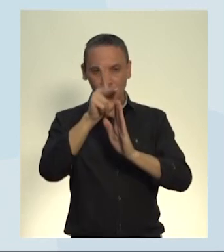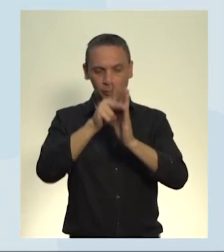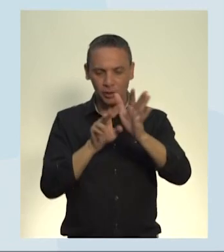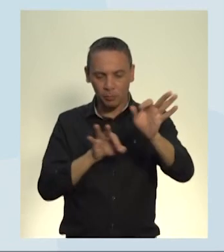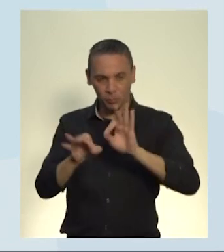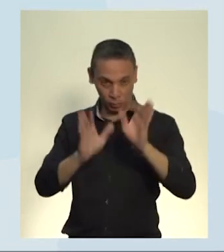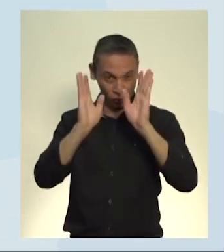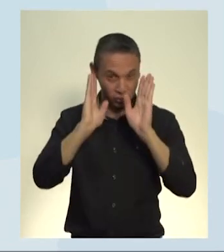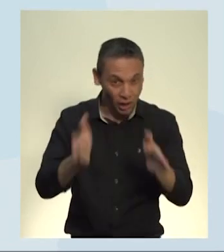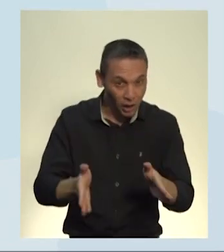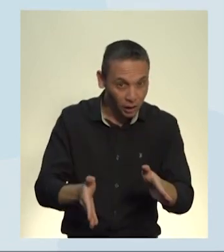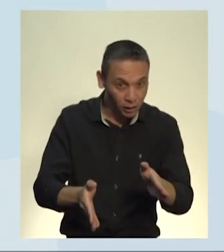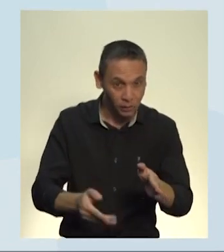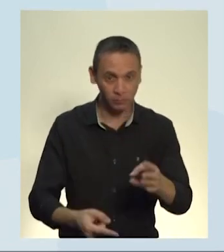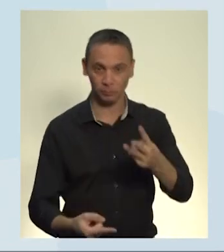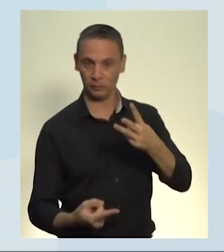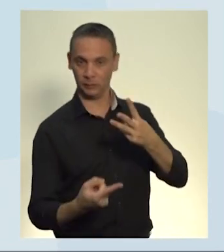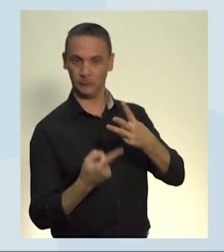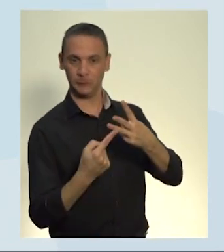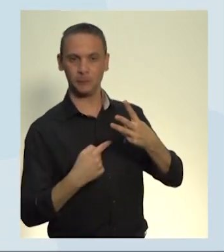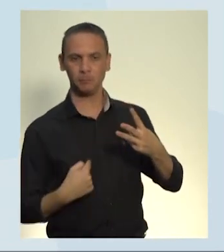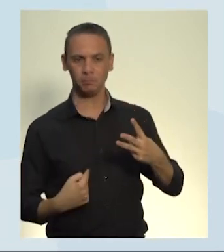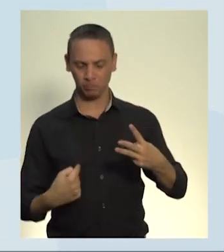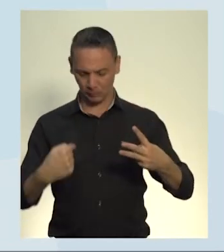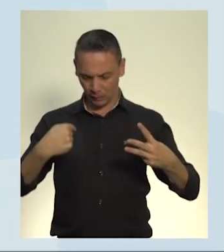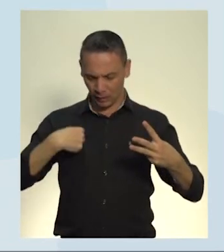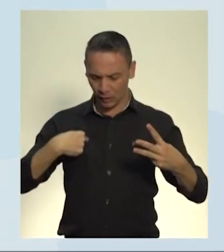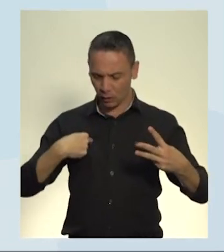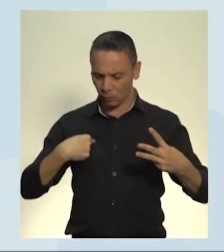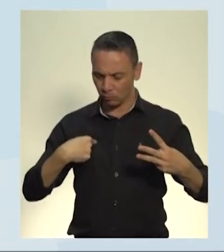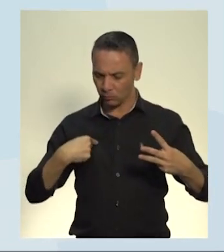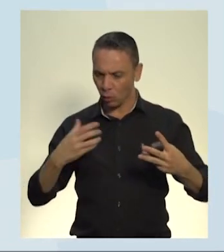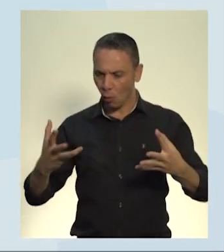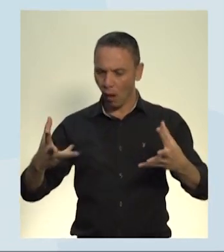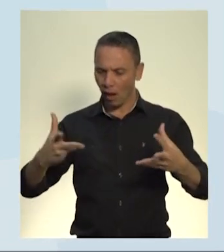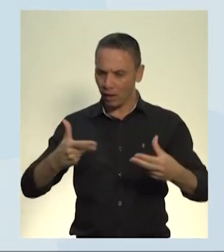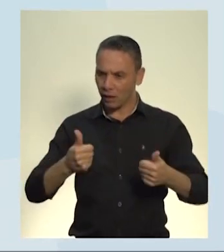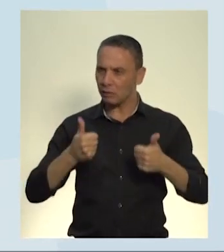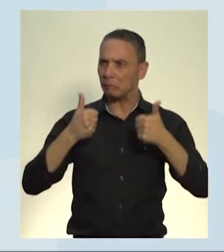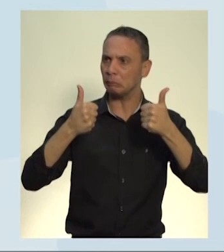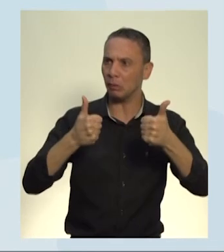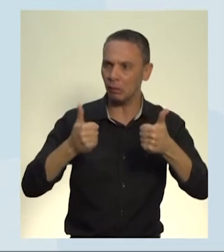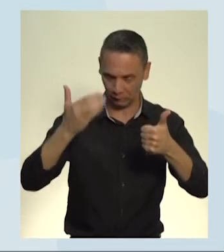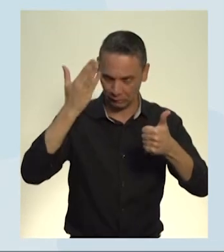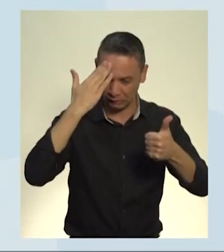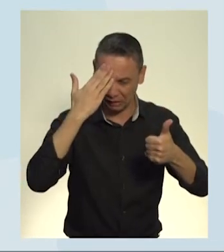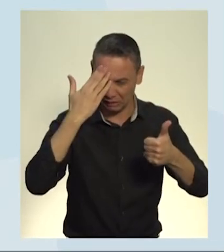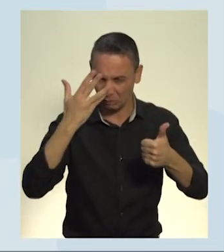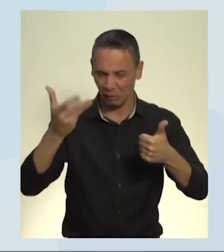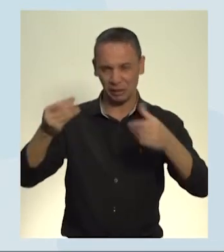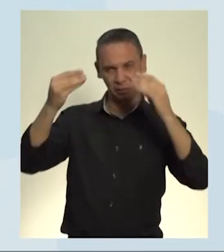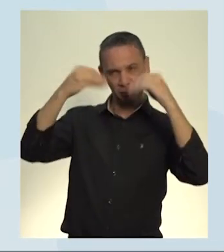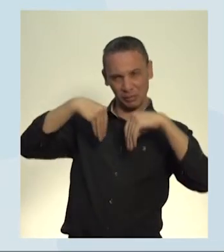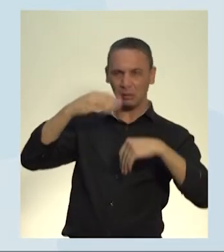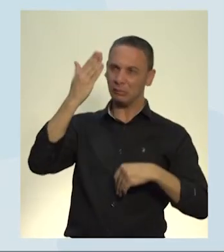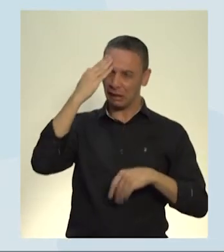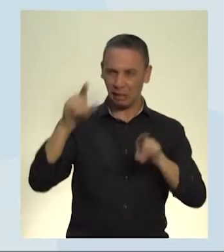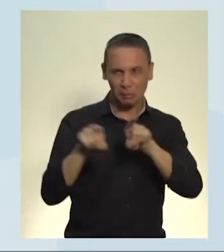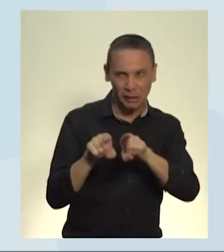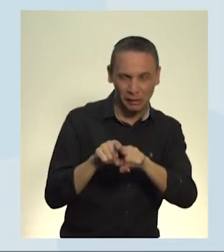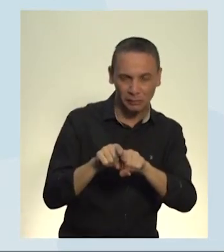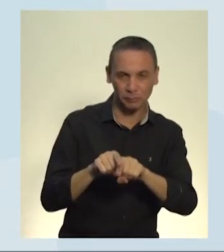meu projeto de vida? Terceiro, eu sei quais são as minhas potencialidades e minhas